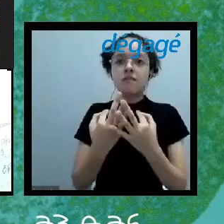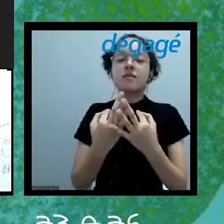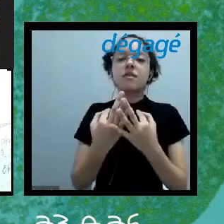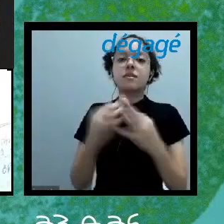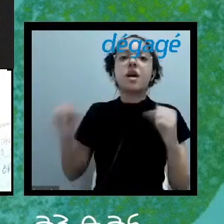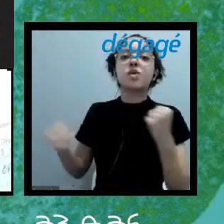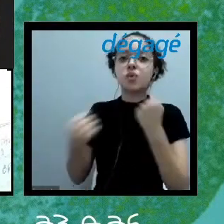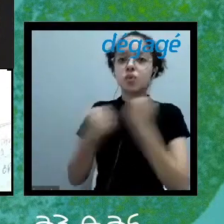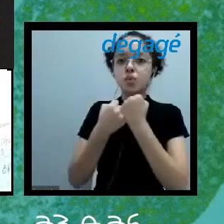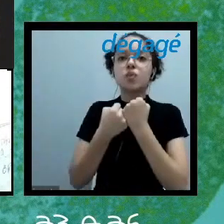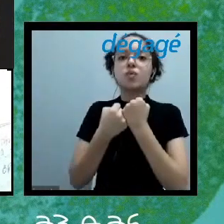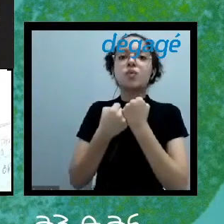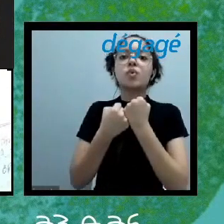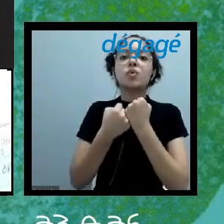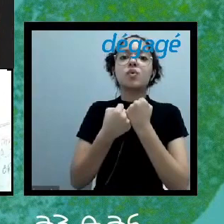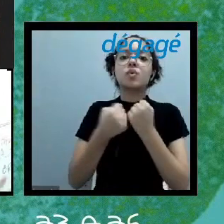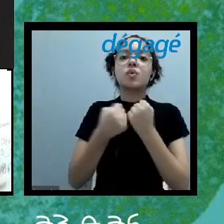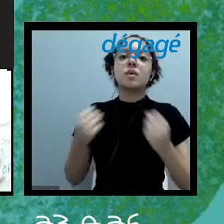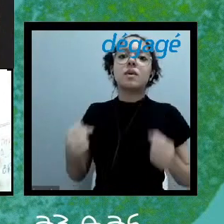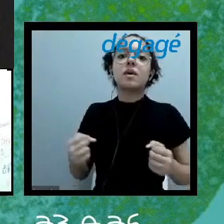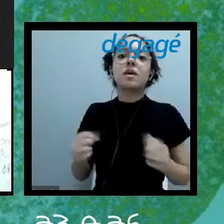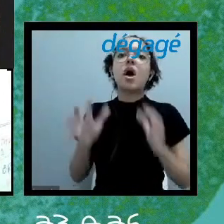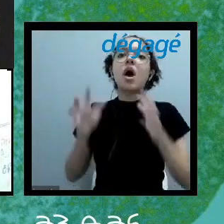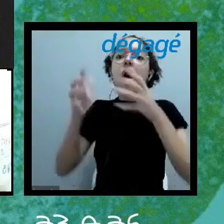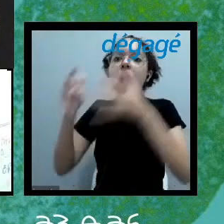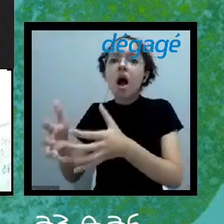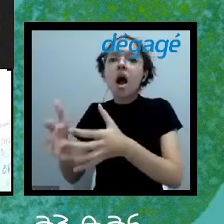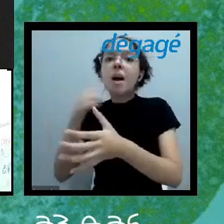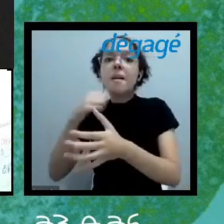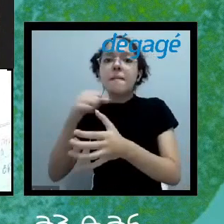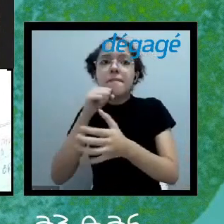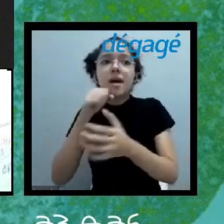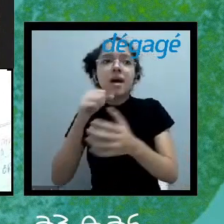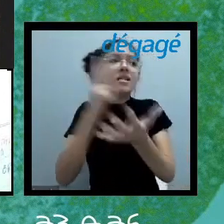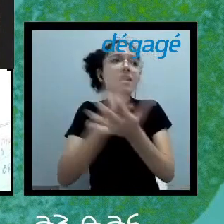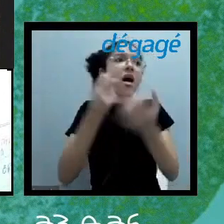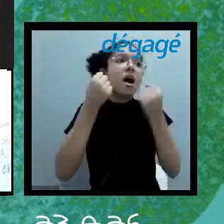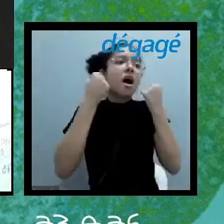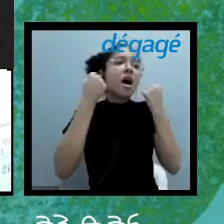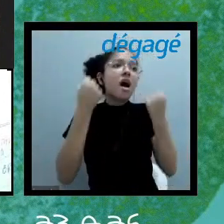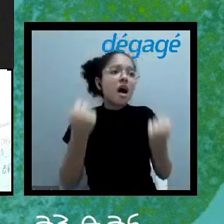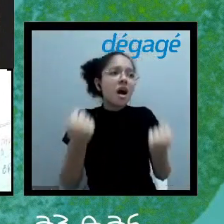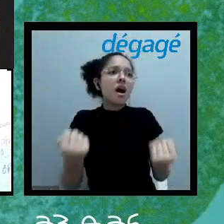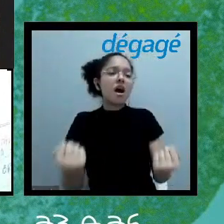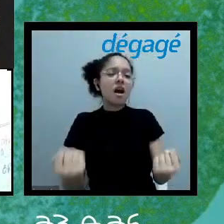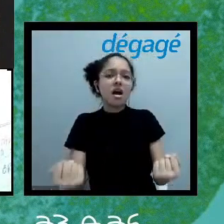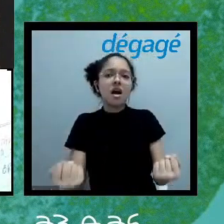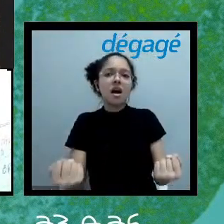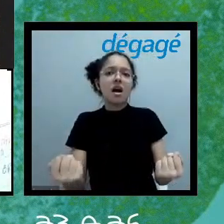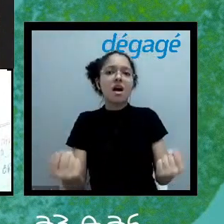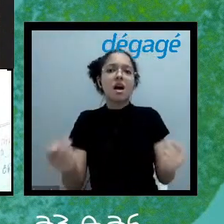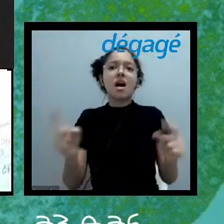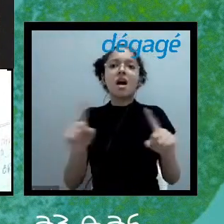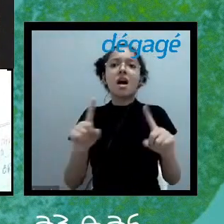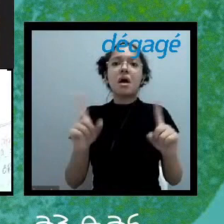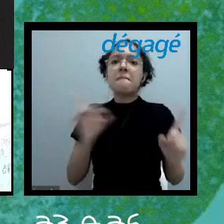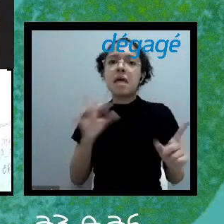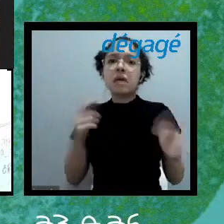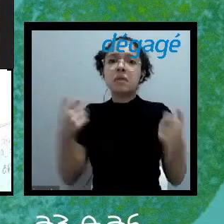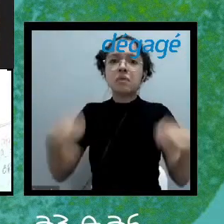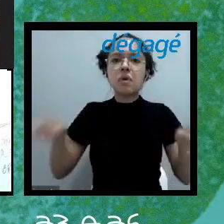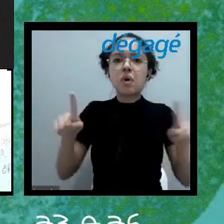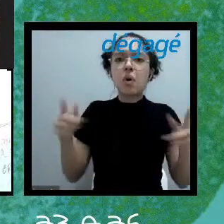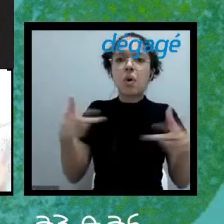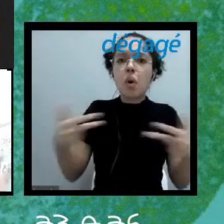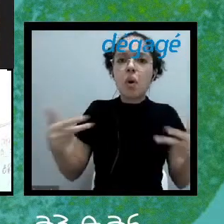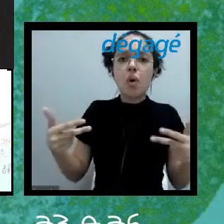institucional, não pode jogar tudo para a mãe sozinha se virar, e ela não pode desistir, não pode ter medo, não pode